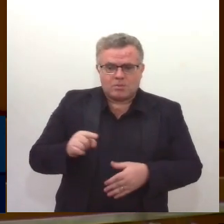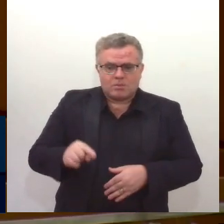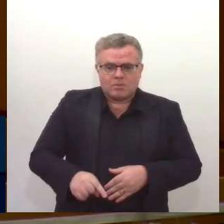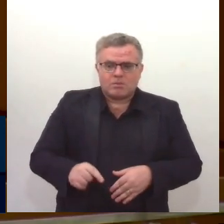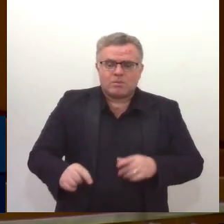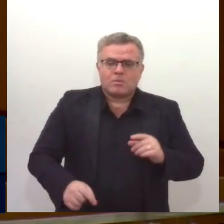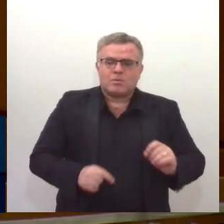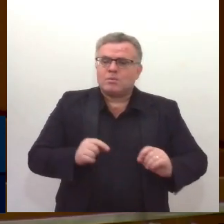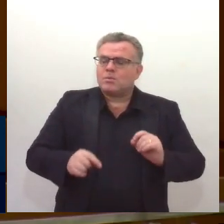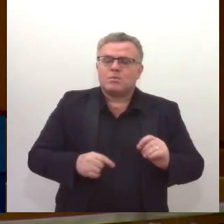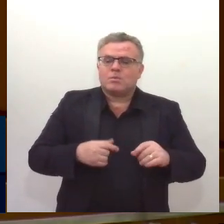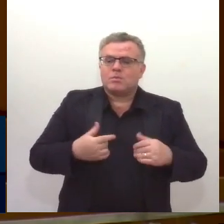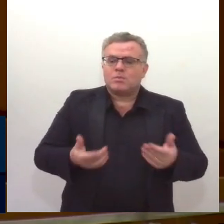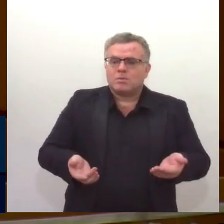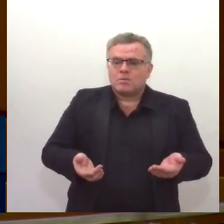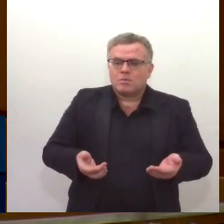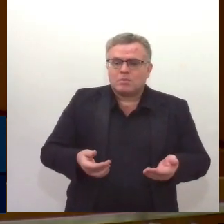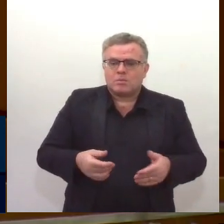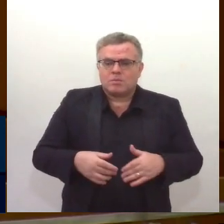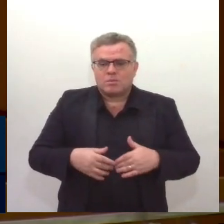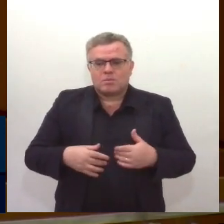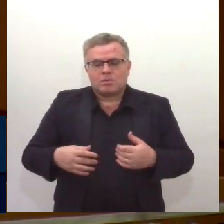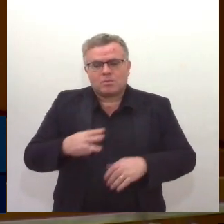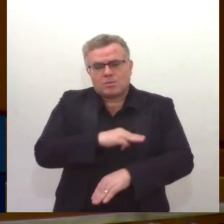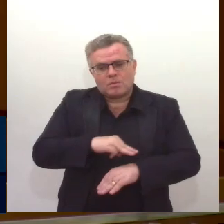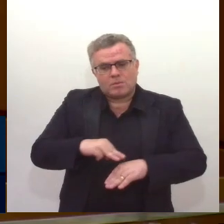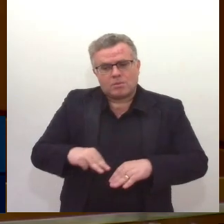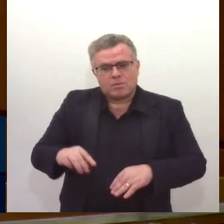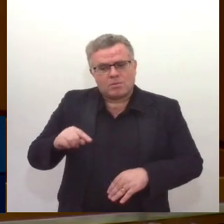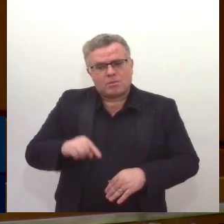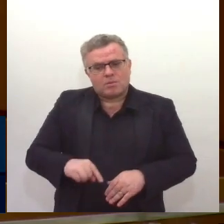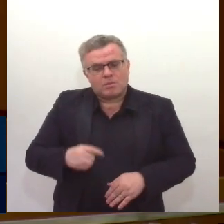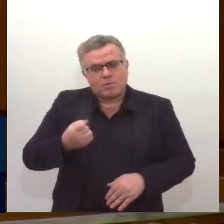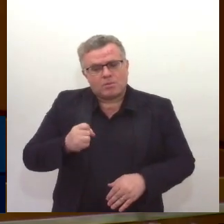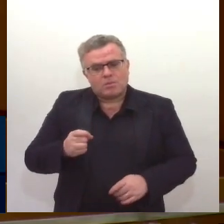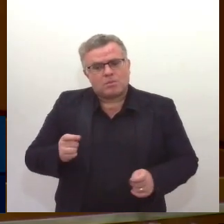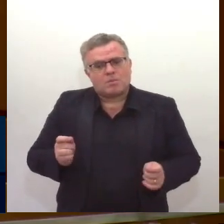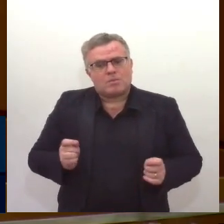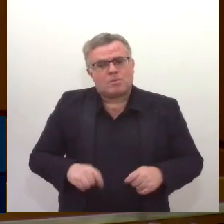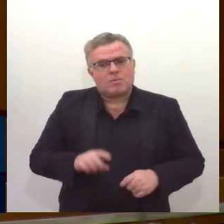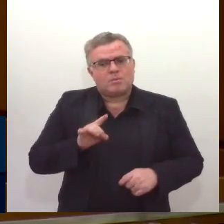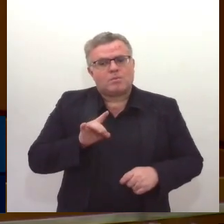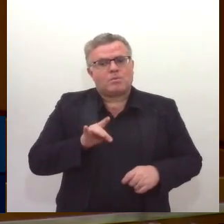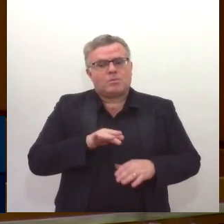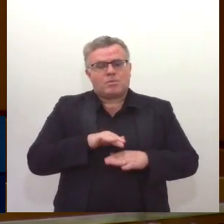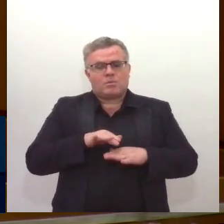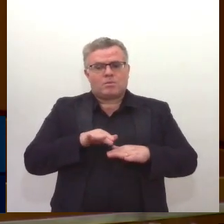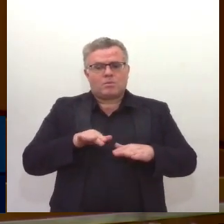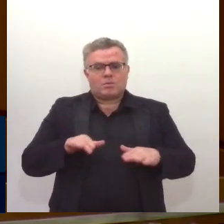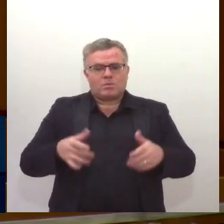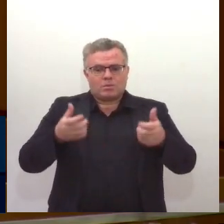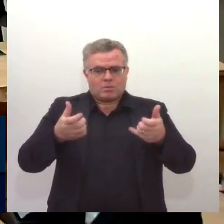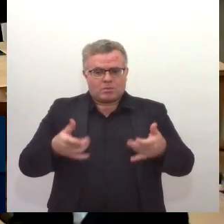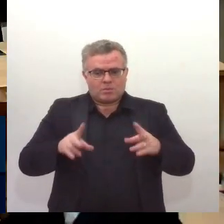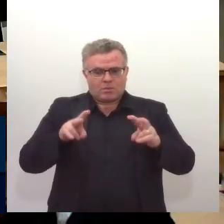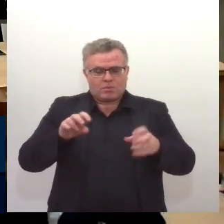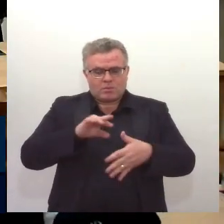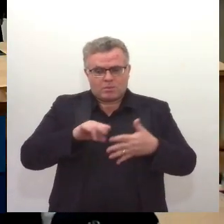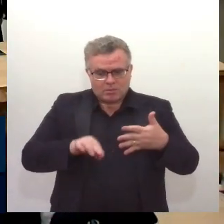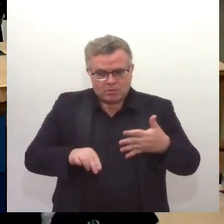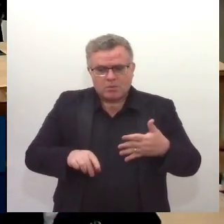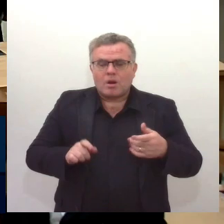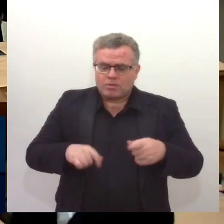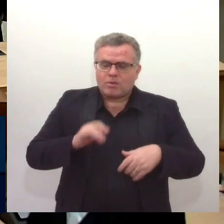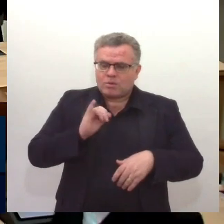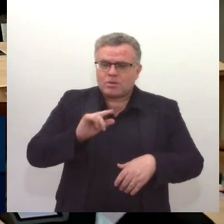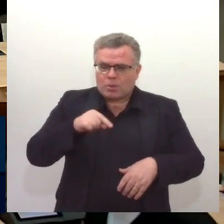do magistério no nosso estado. É, seu presidente, e outros assuntos, vou falar no grande expediente. Obrigada. E